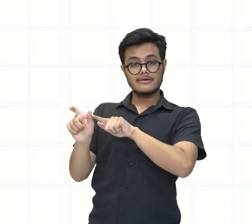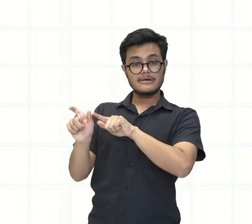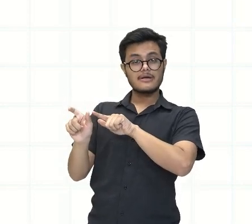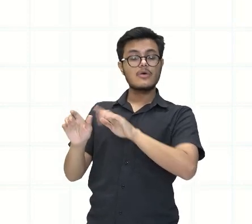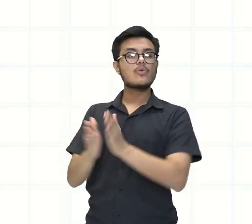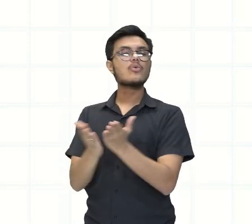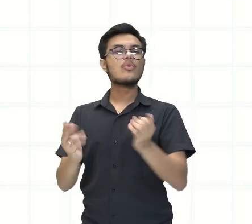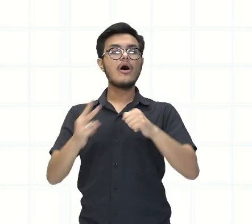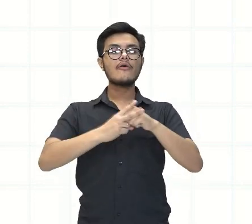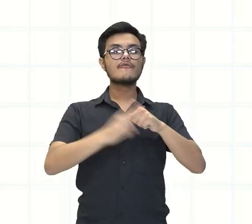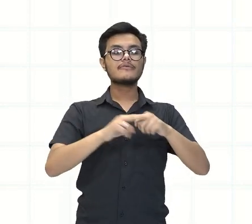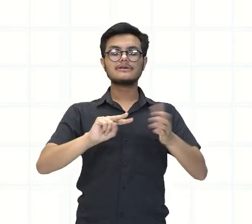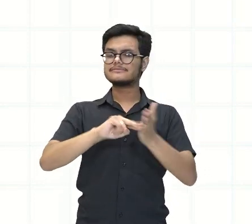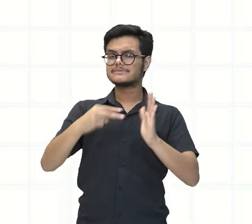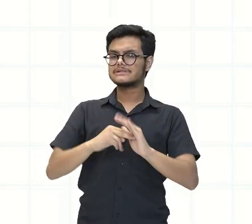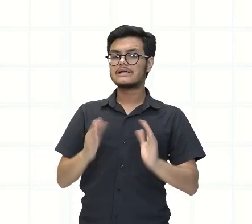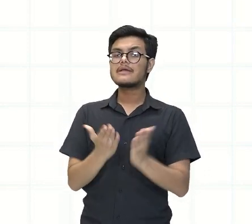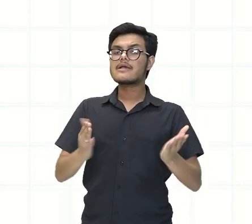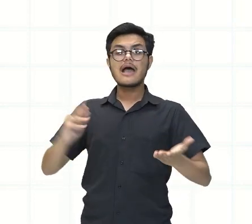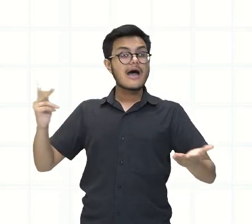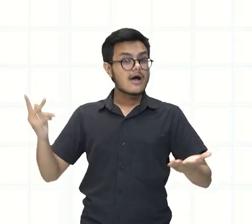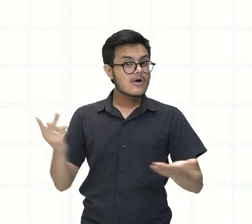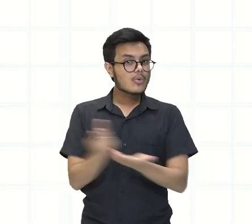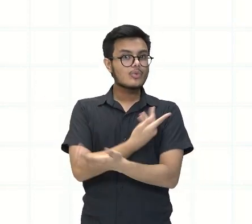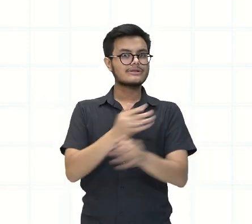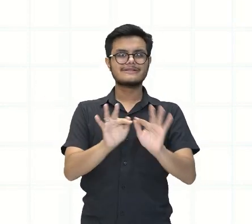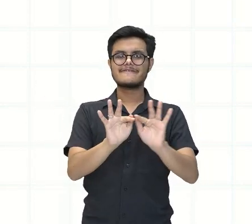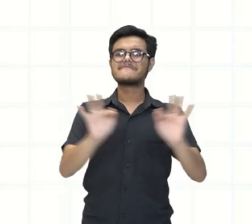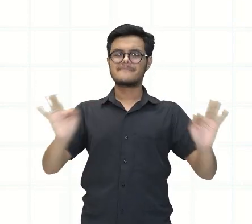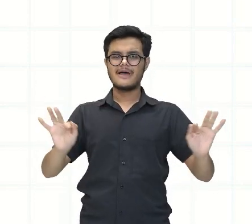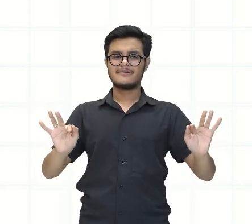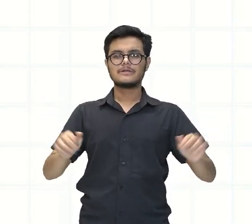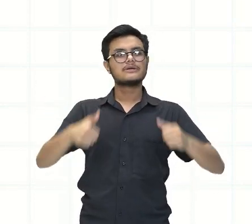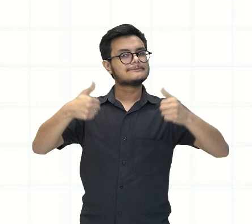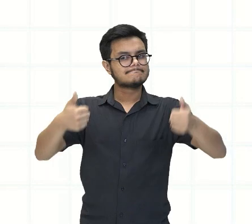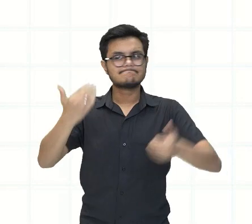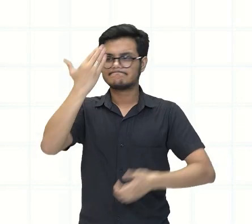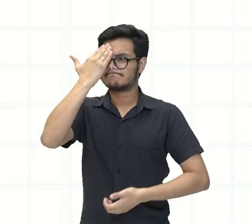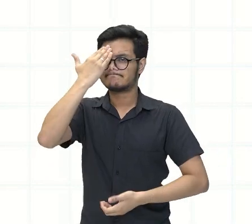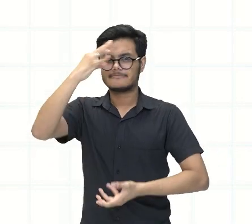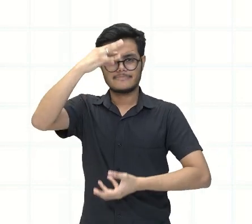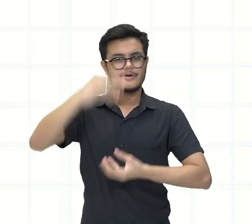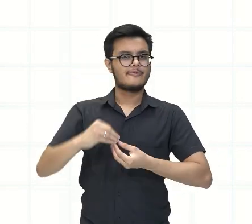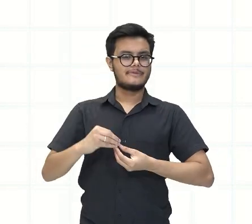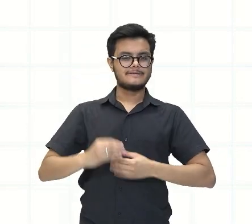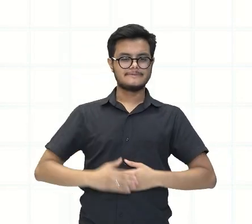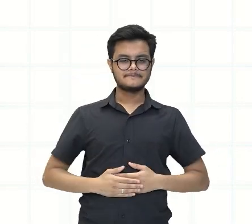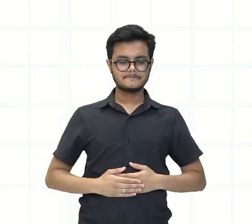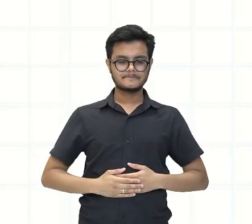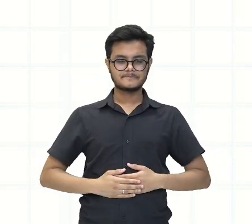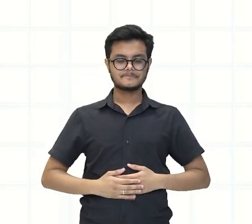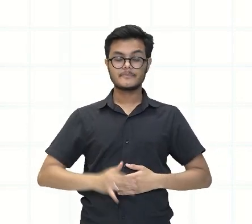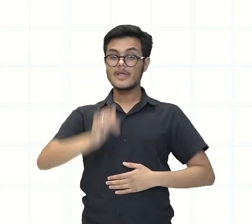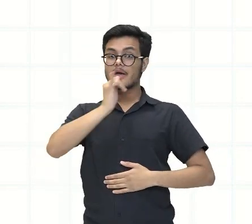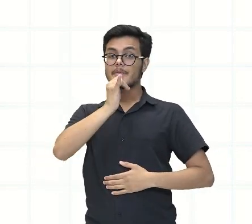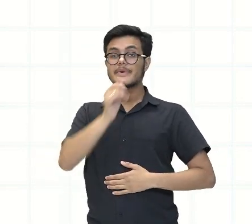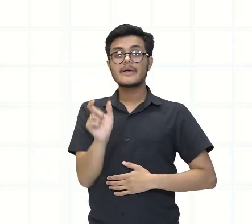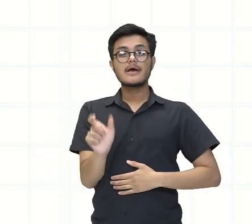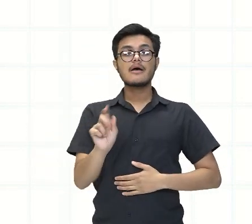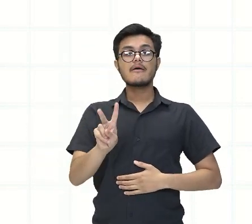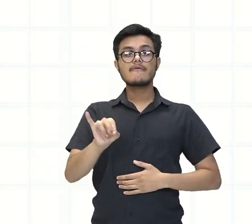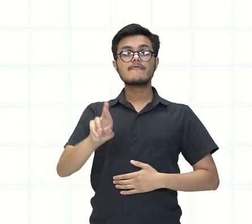é o sentido que está mais evidente, mais claro ali naquele processo. Agora, a gente tem um exemplo de